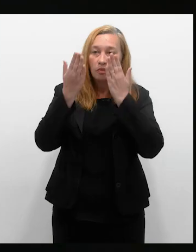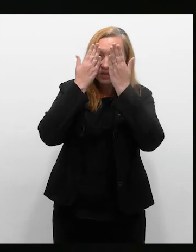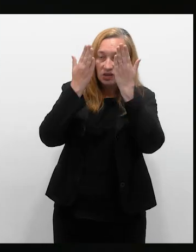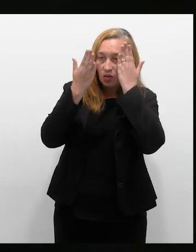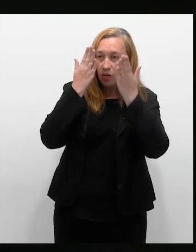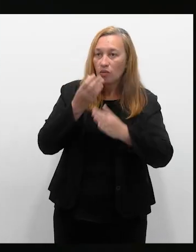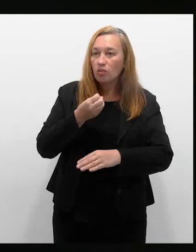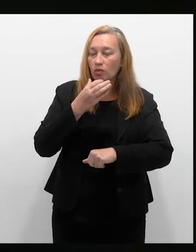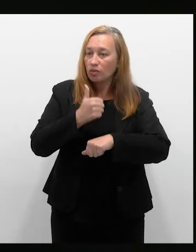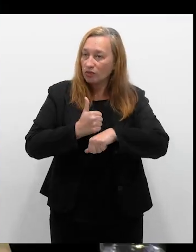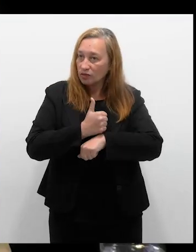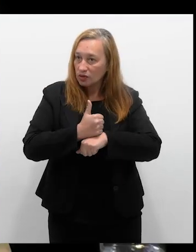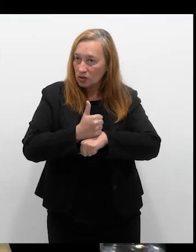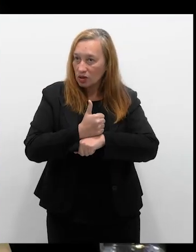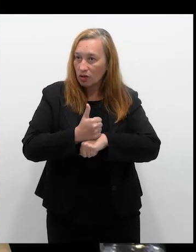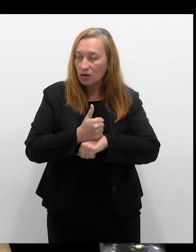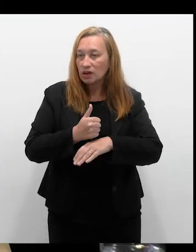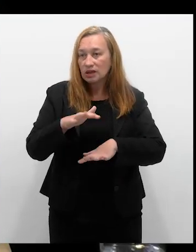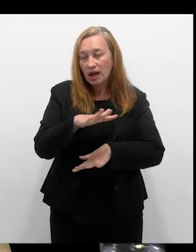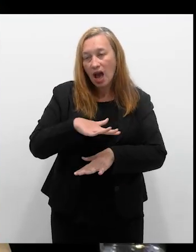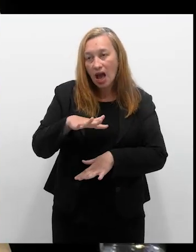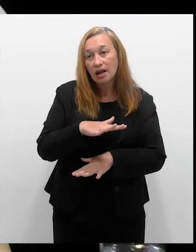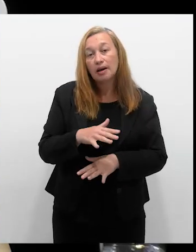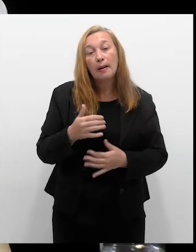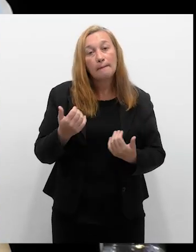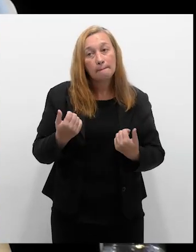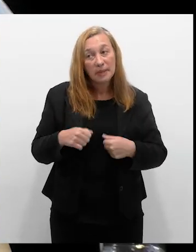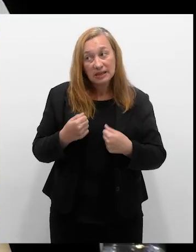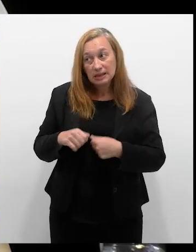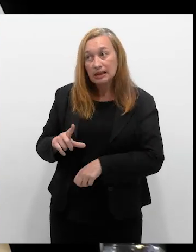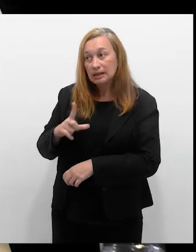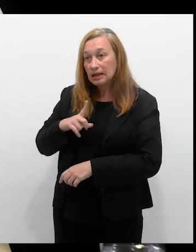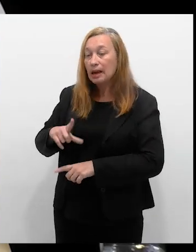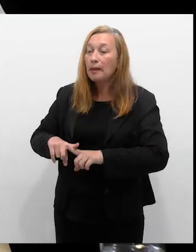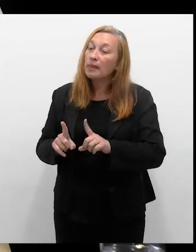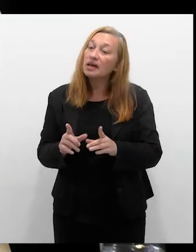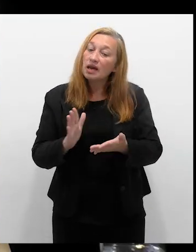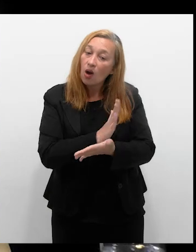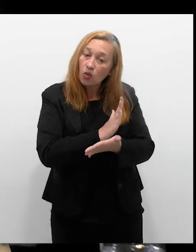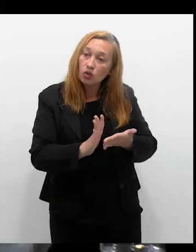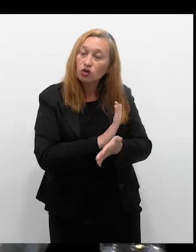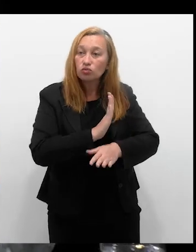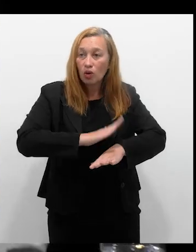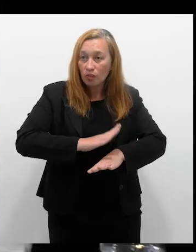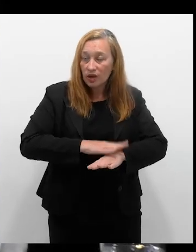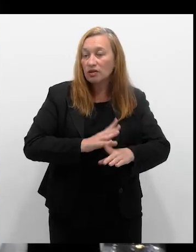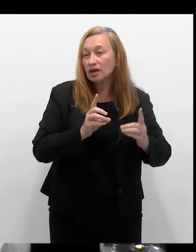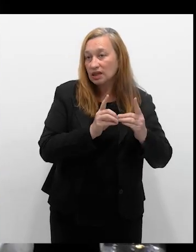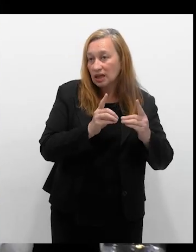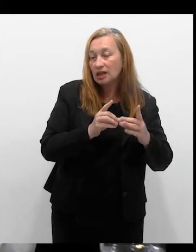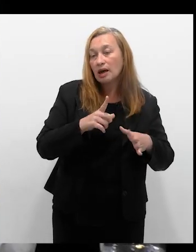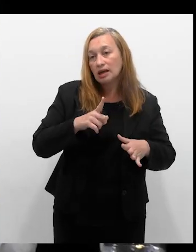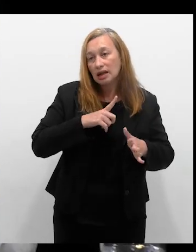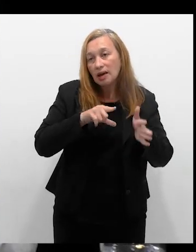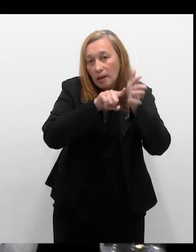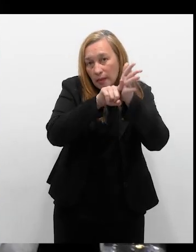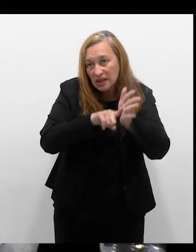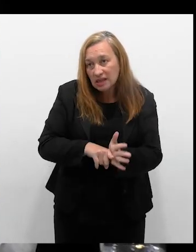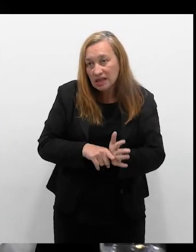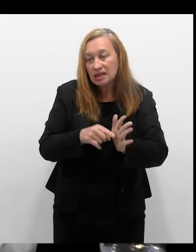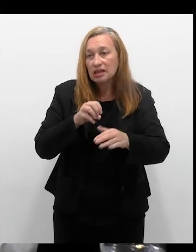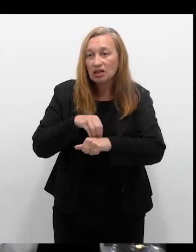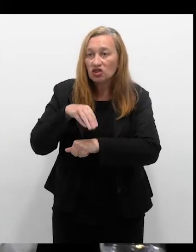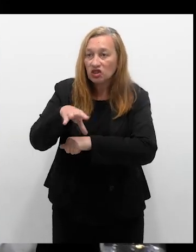da área. Deveria atender. Em muitos casos atende, mas a gente tem até pesquisas indicando